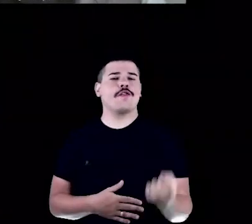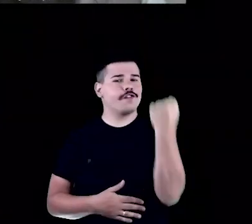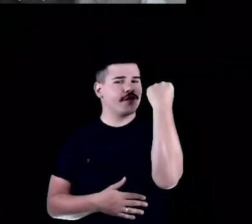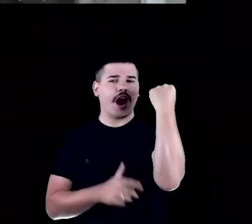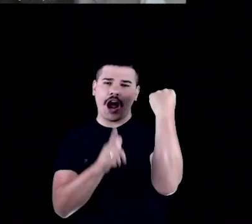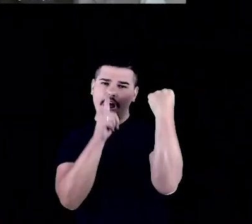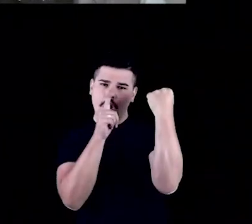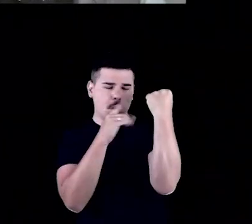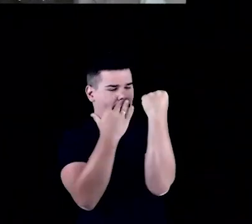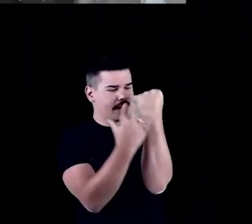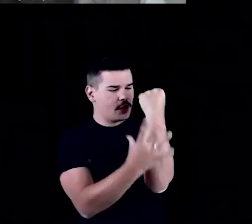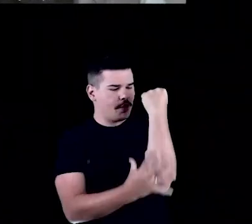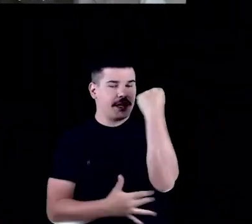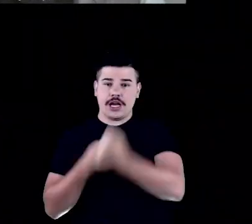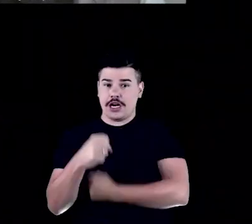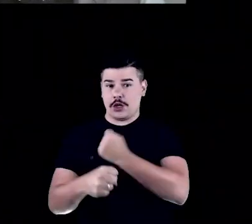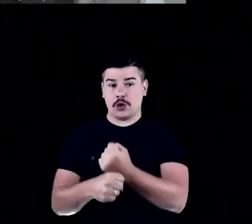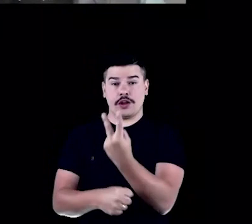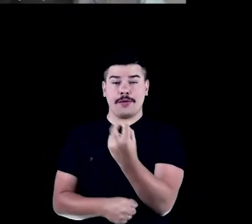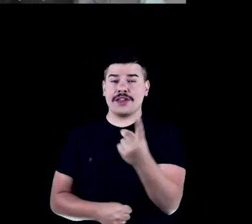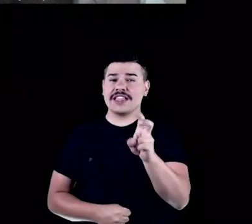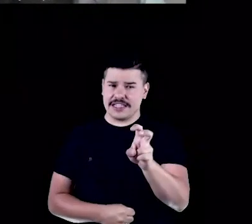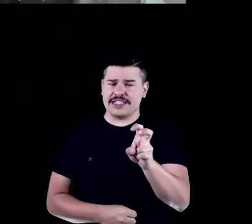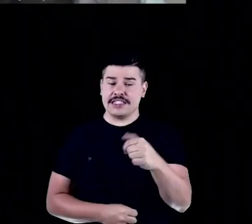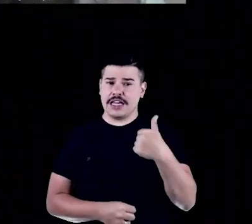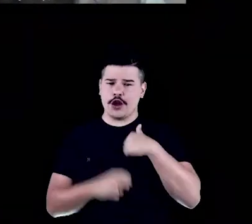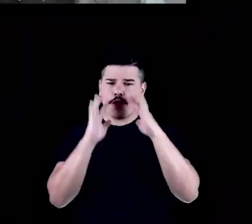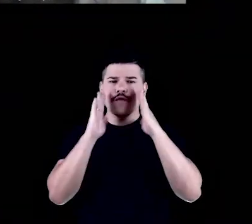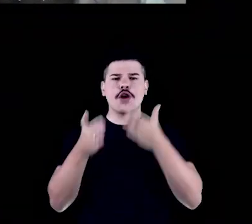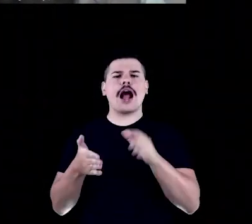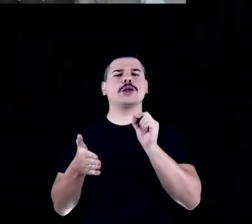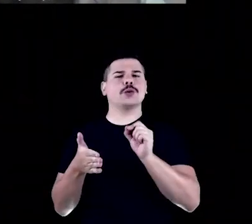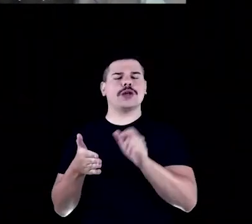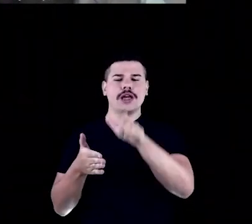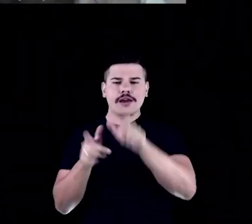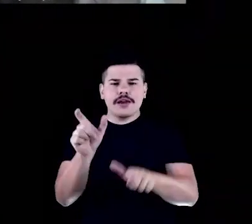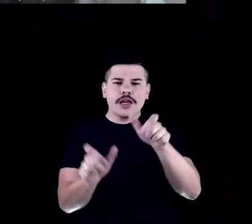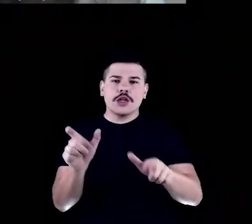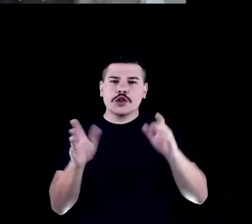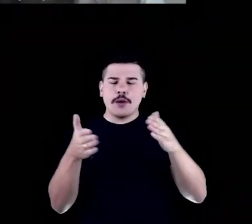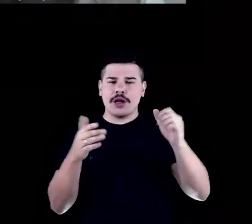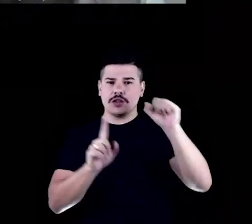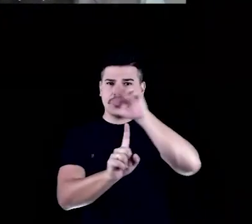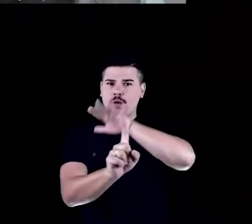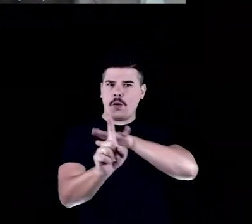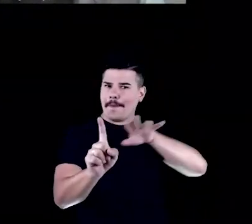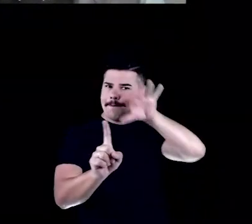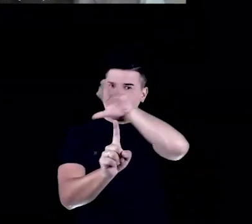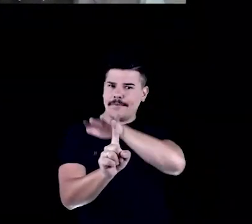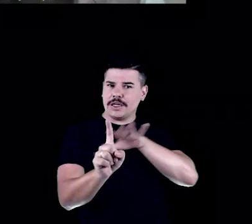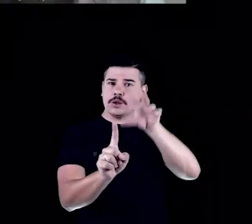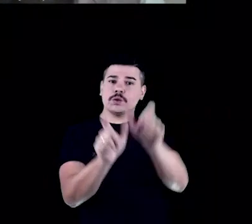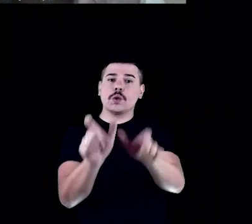em 2015. Tudo isso a gente abordou, eu abordei muito, digamos, aspectos sombrios